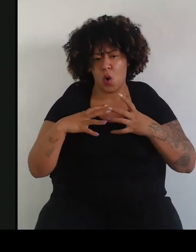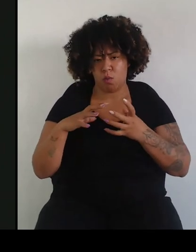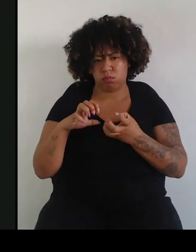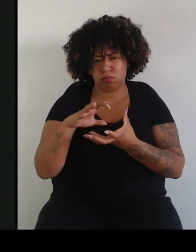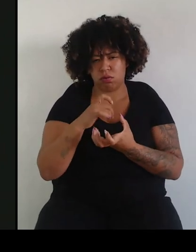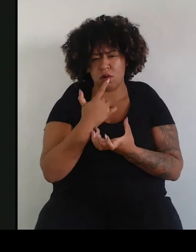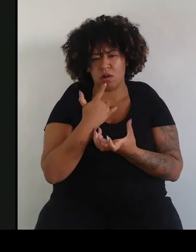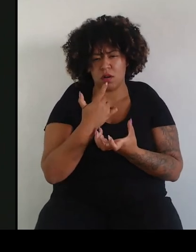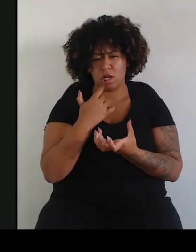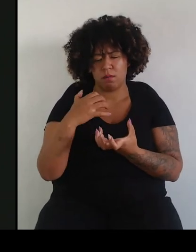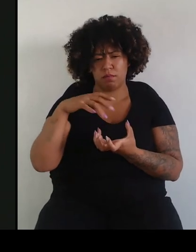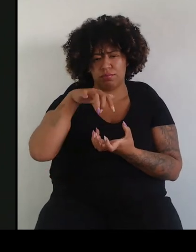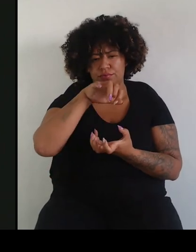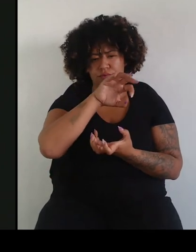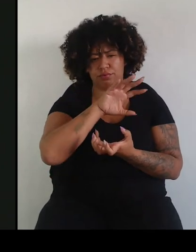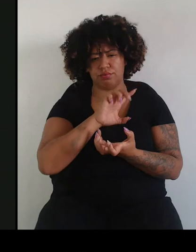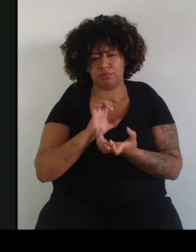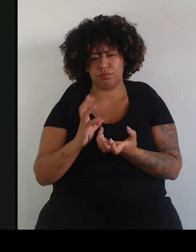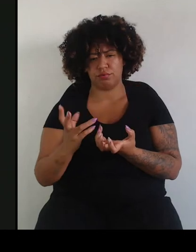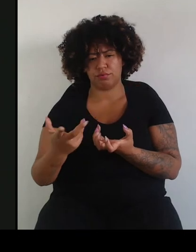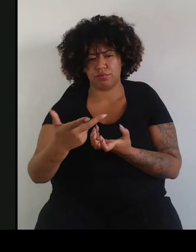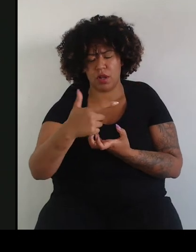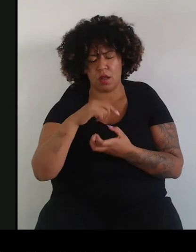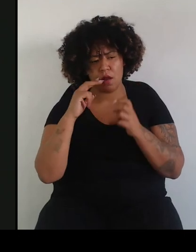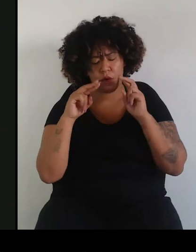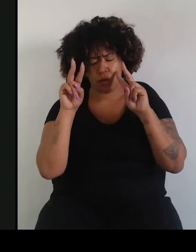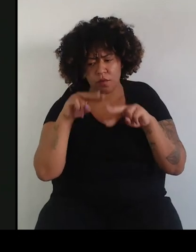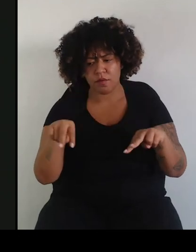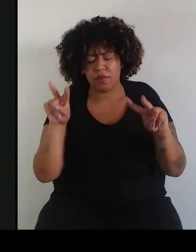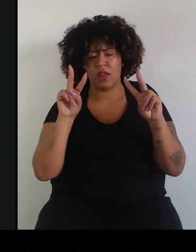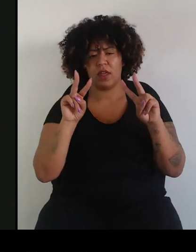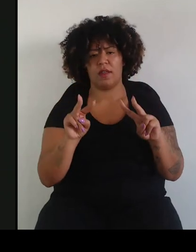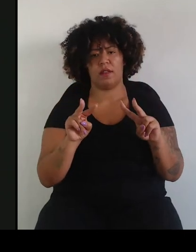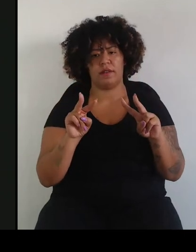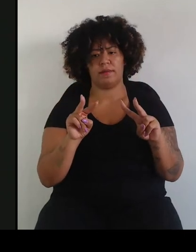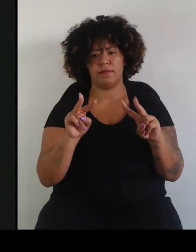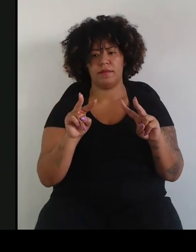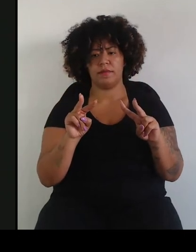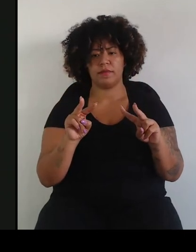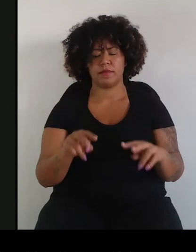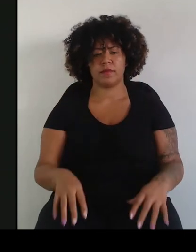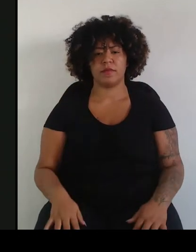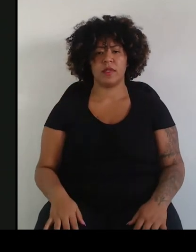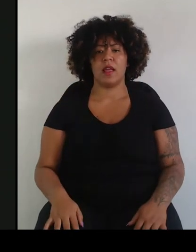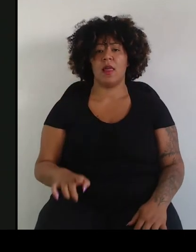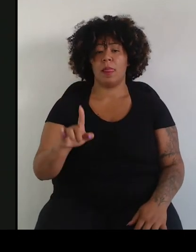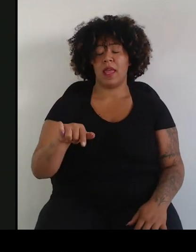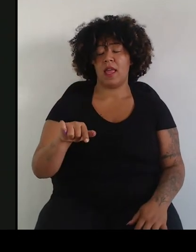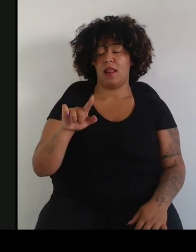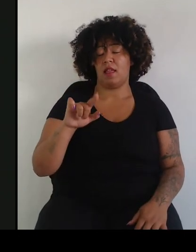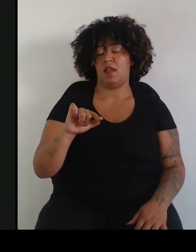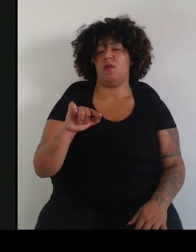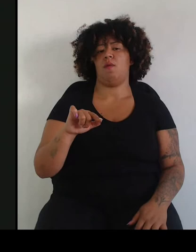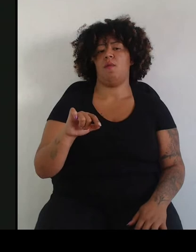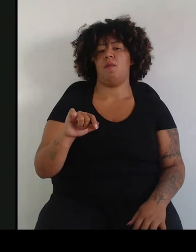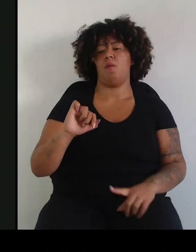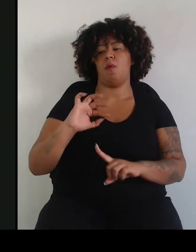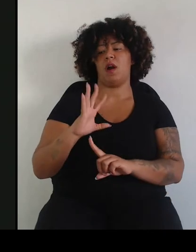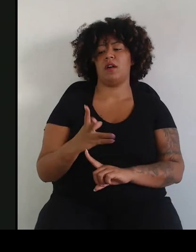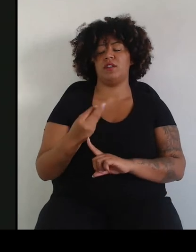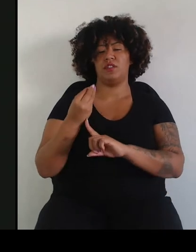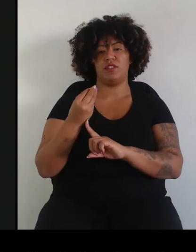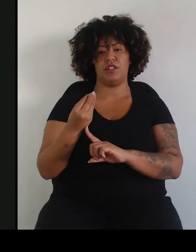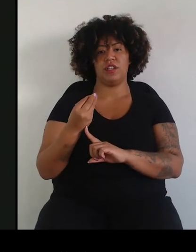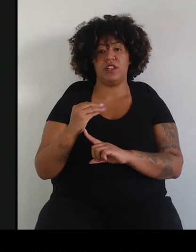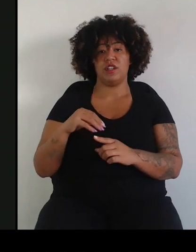do bairro né bairro é um artista da geração surgida no final dos anos